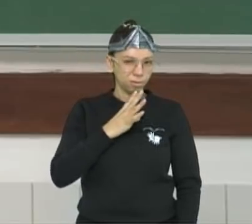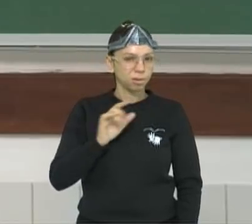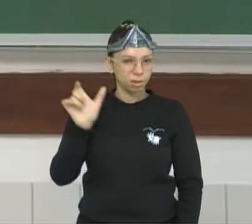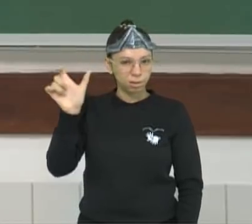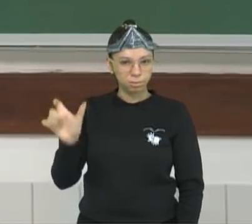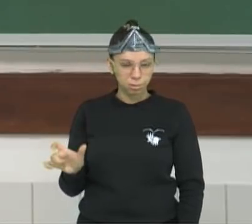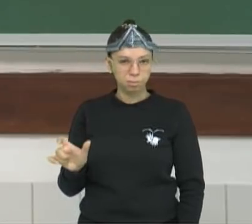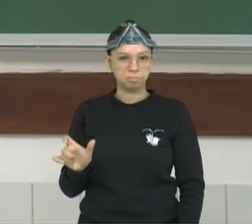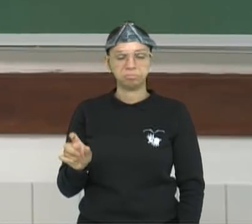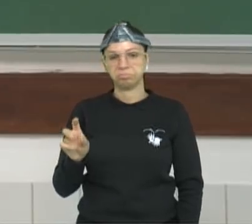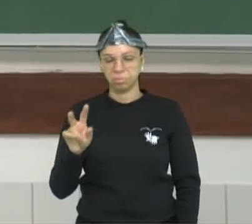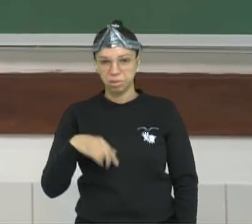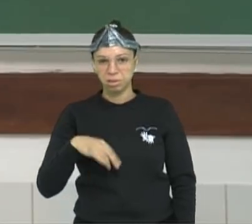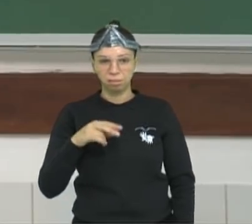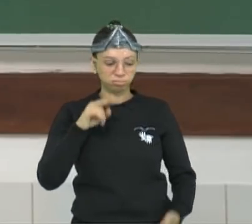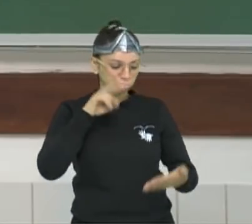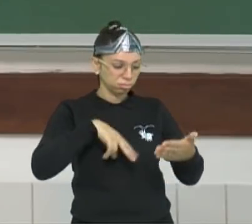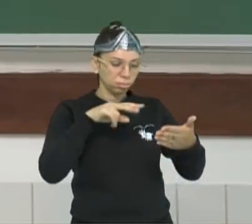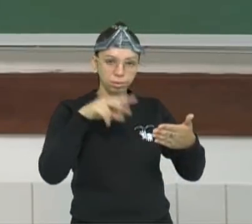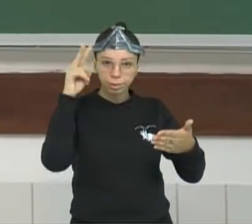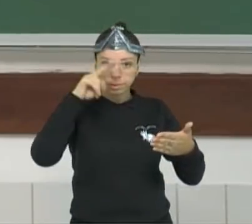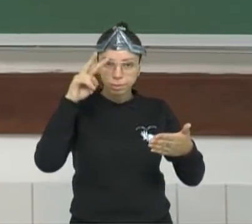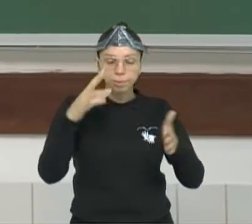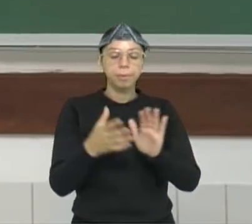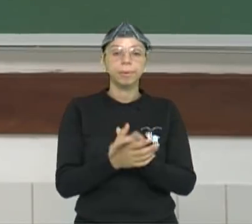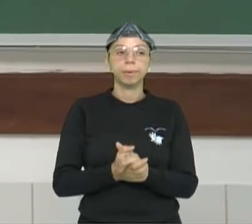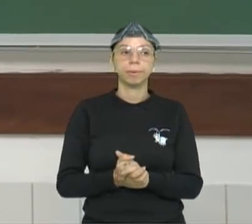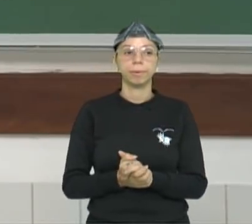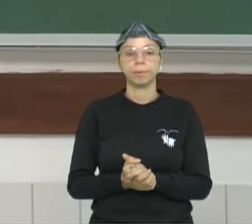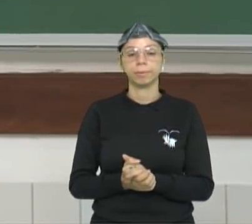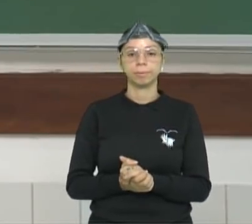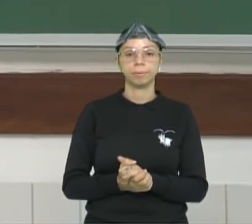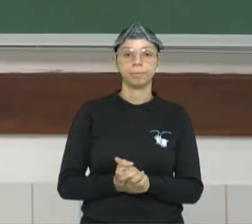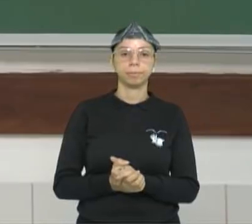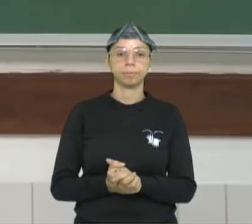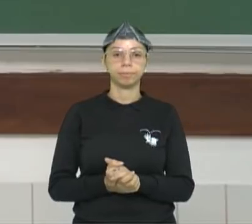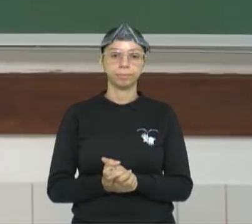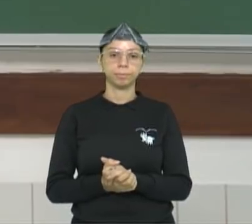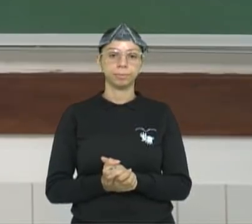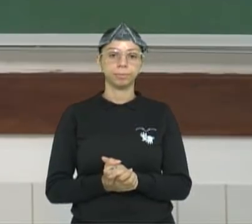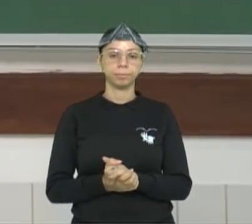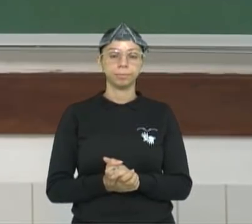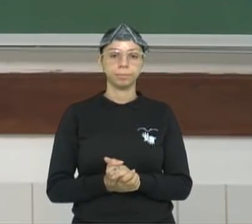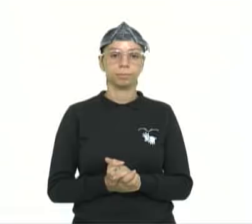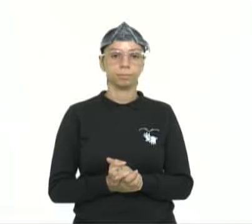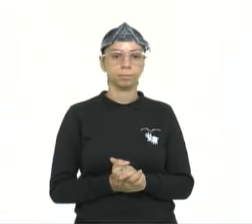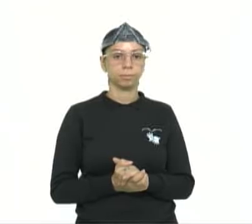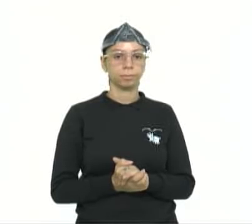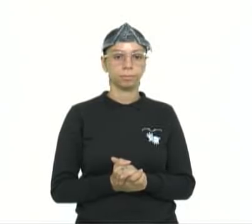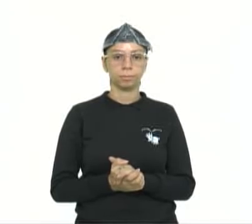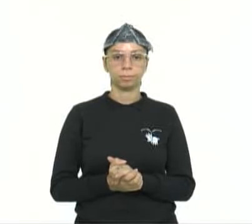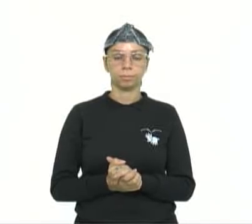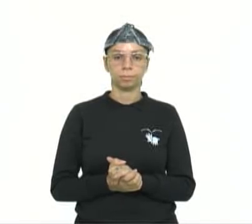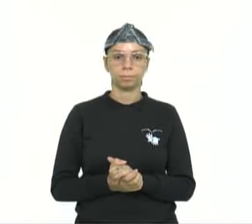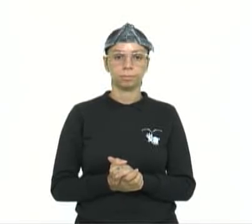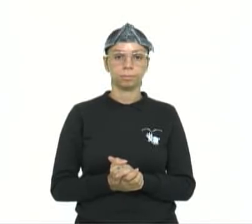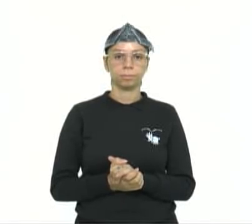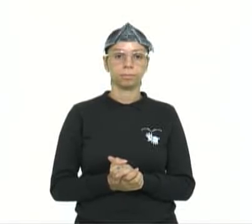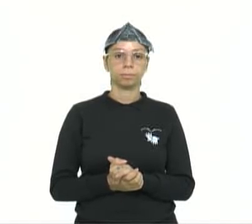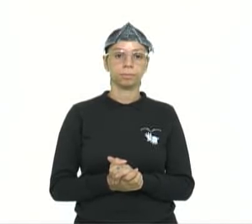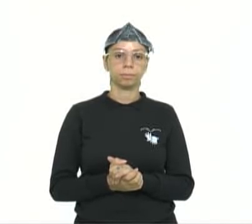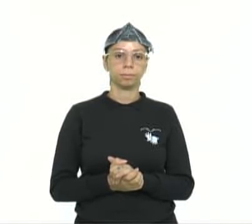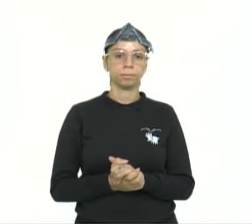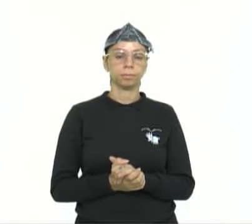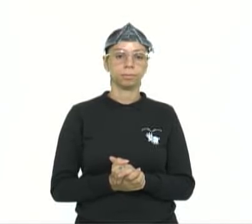alguma história dele? Então, olha ali, ó. Ele é um writer, o que é isso? Você já viu essa profissão? Um comic